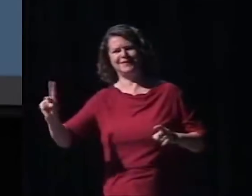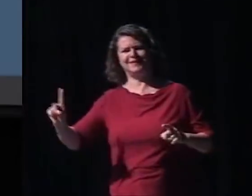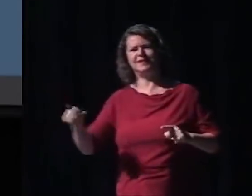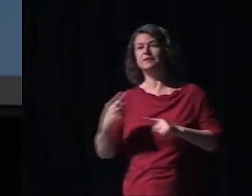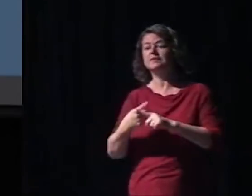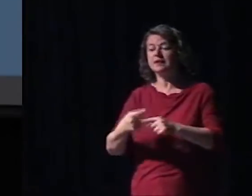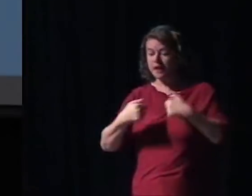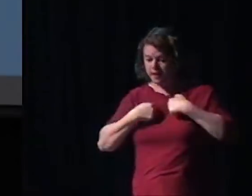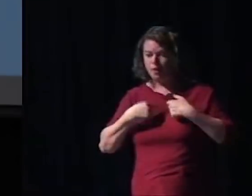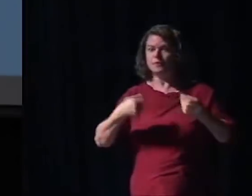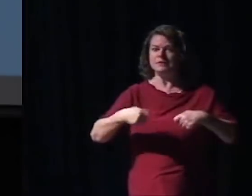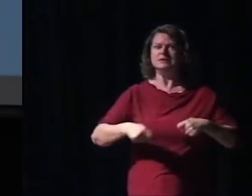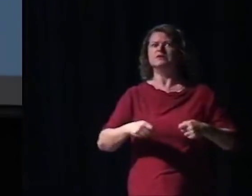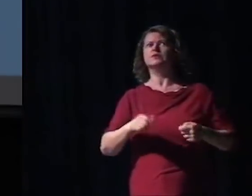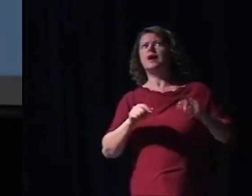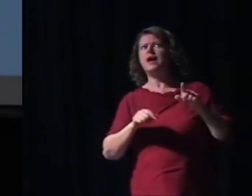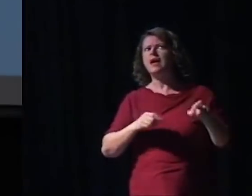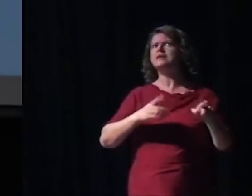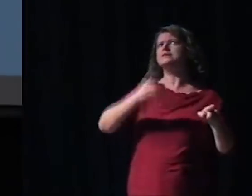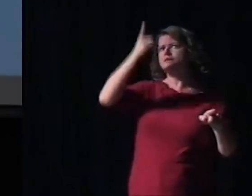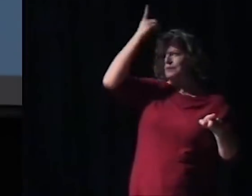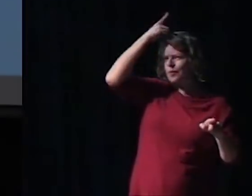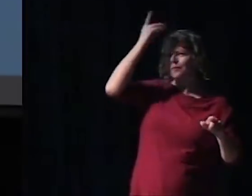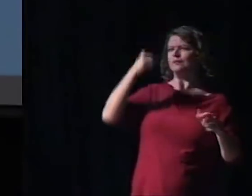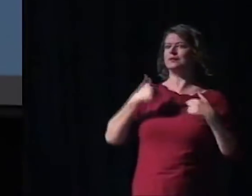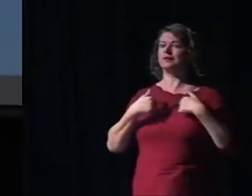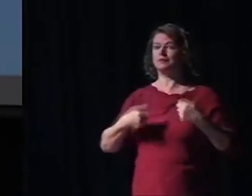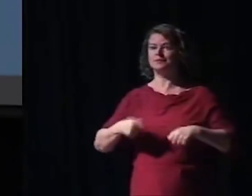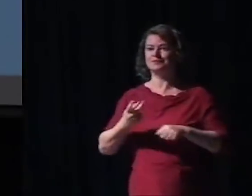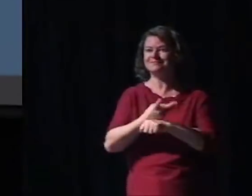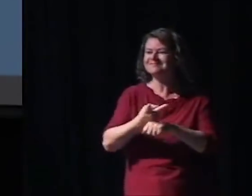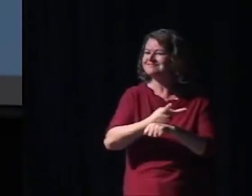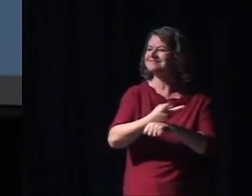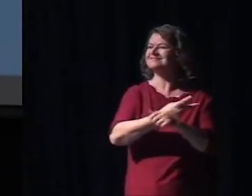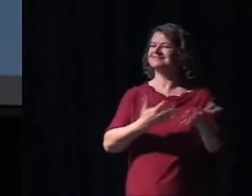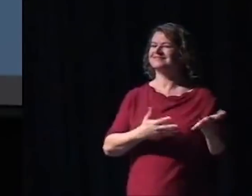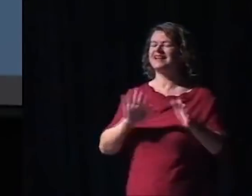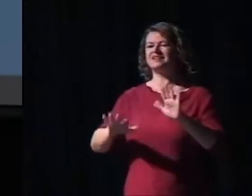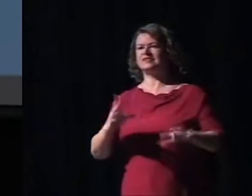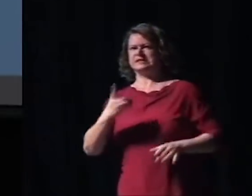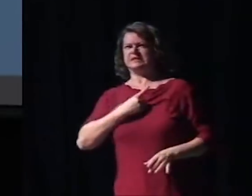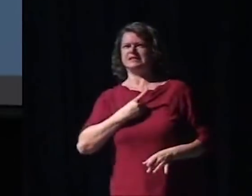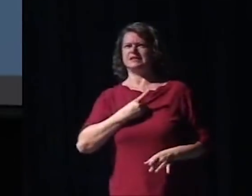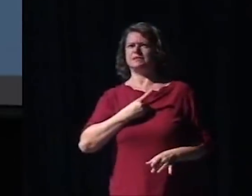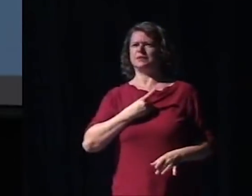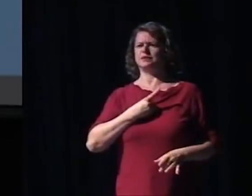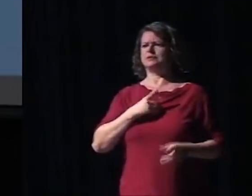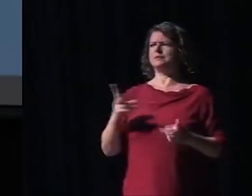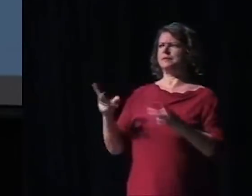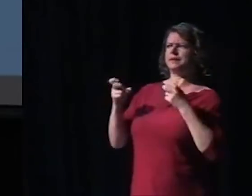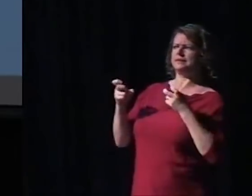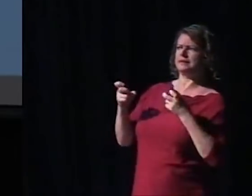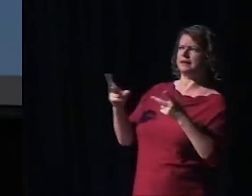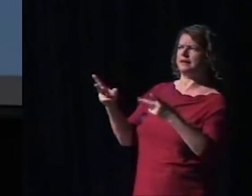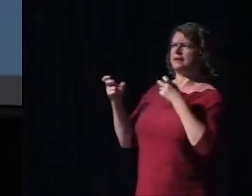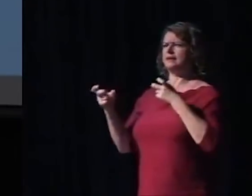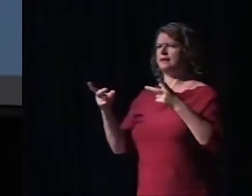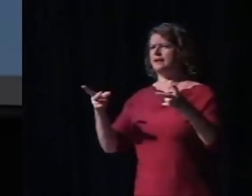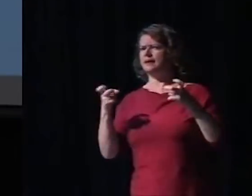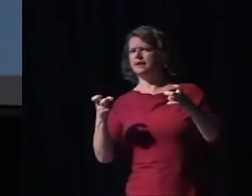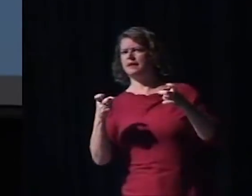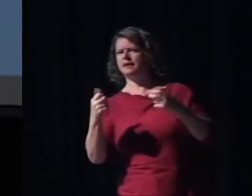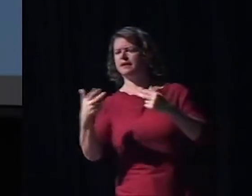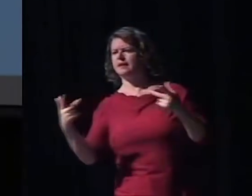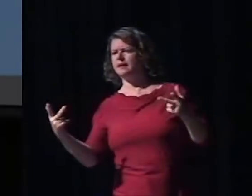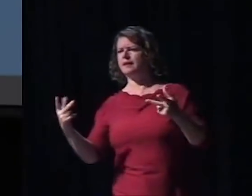você precisa buscar um dom que ele vai funcionar para você. Se é o dom de discernir espíritos, é esse que você busca. Mas quem